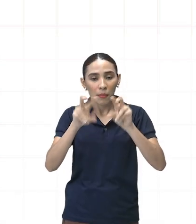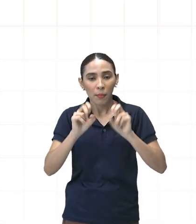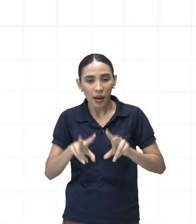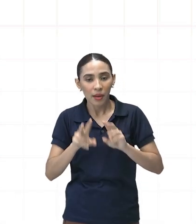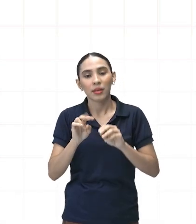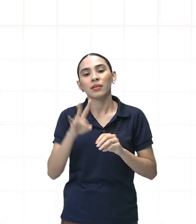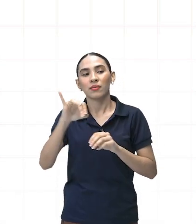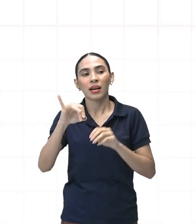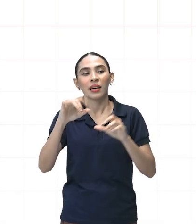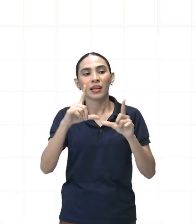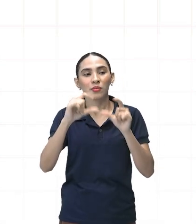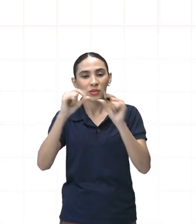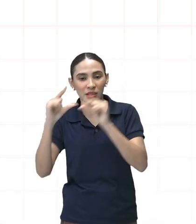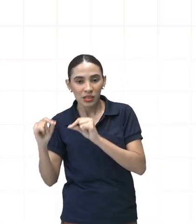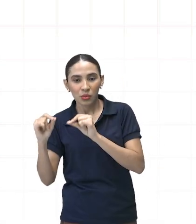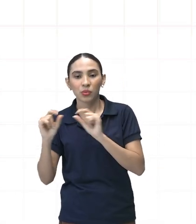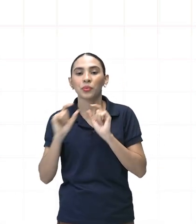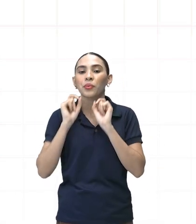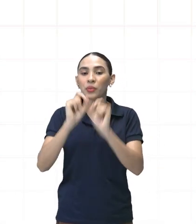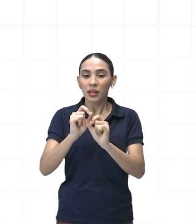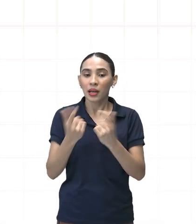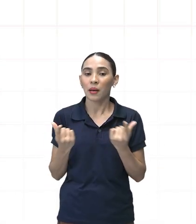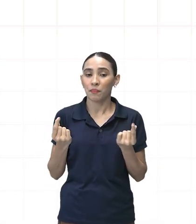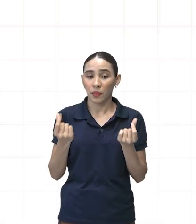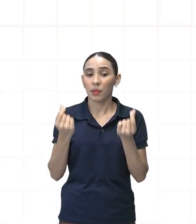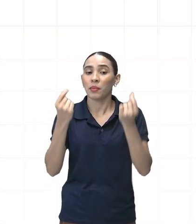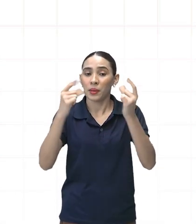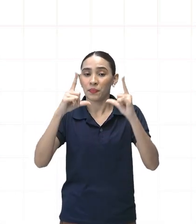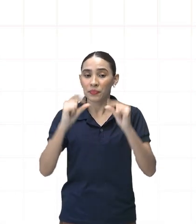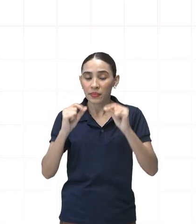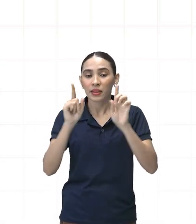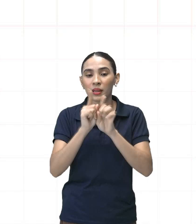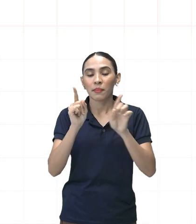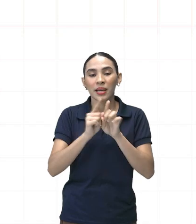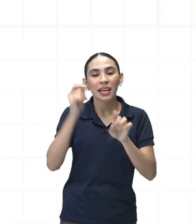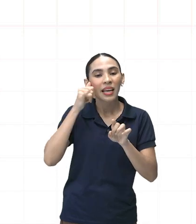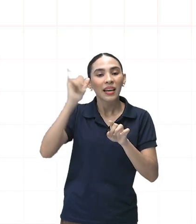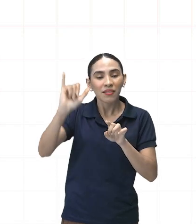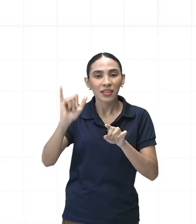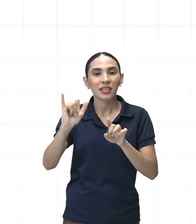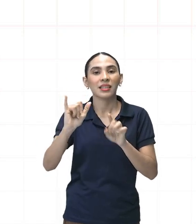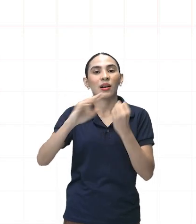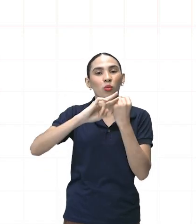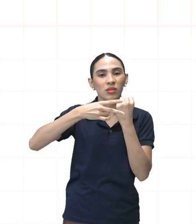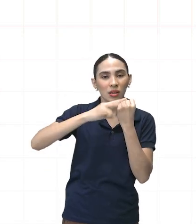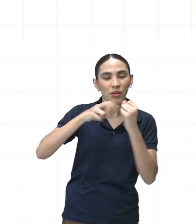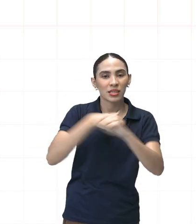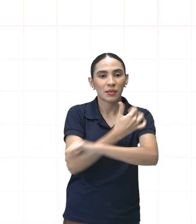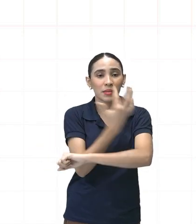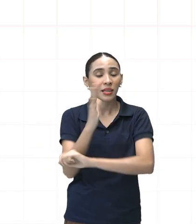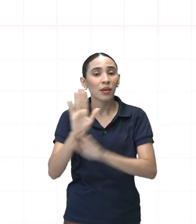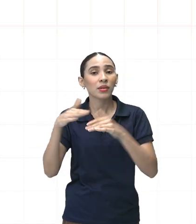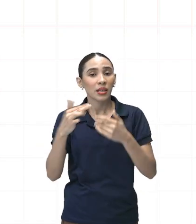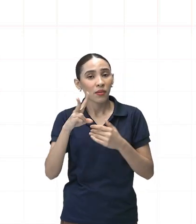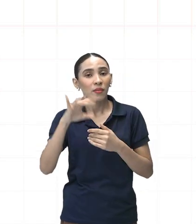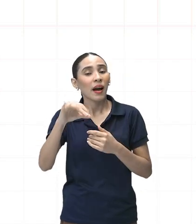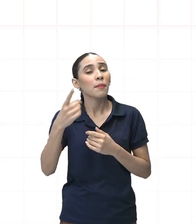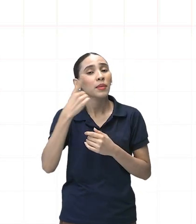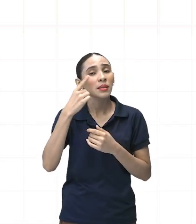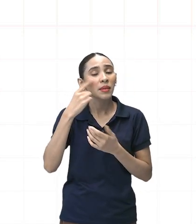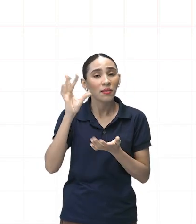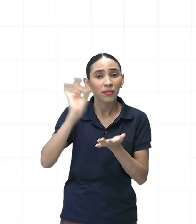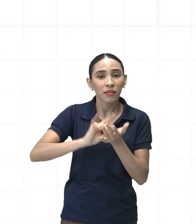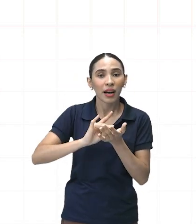pesticidas. E isso acaba reduzindo o quê? Os custos e também o impacto ambiental. Então, a gente vai